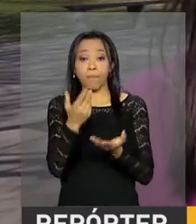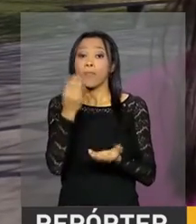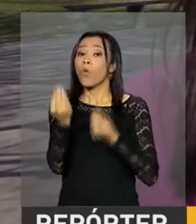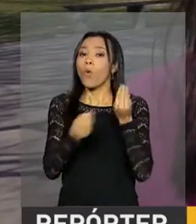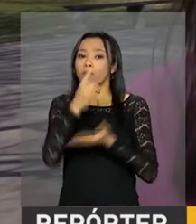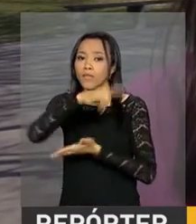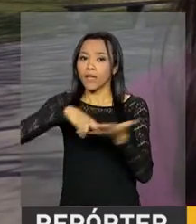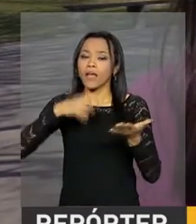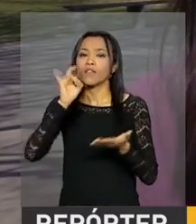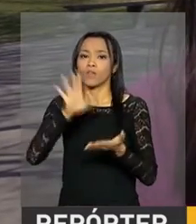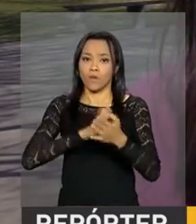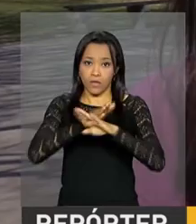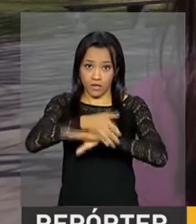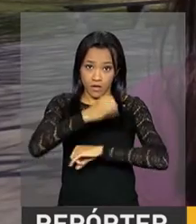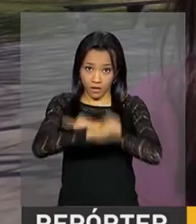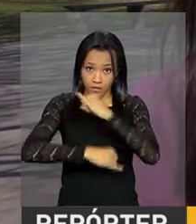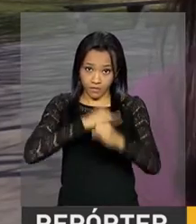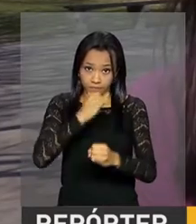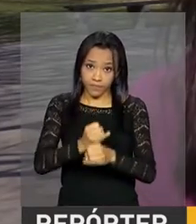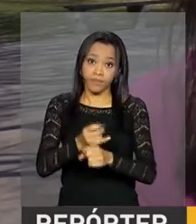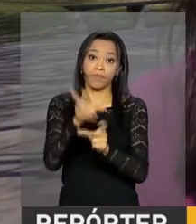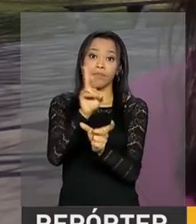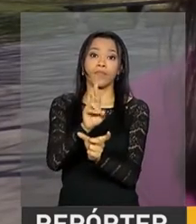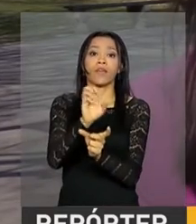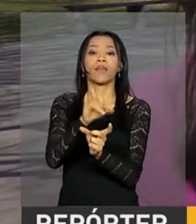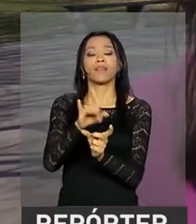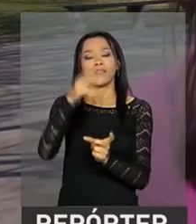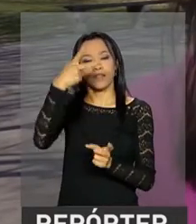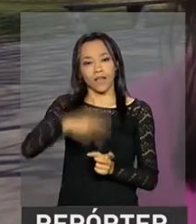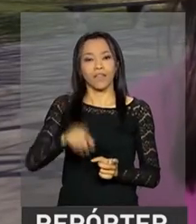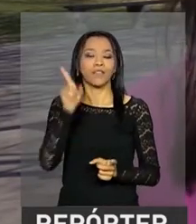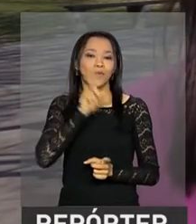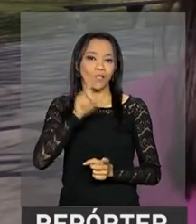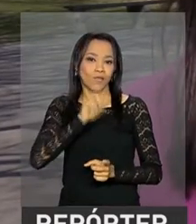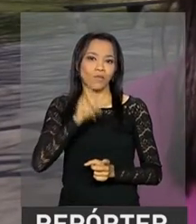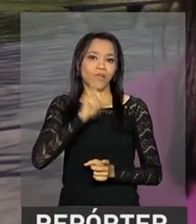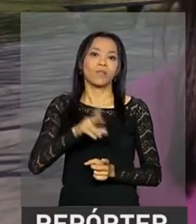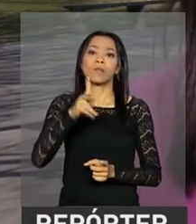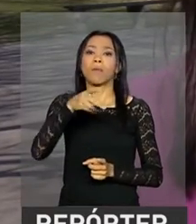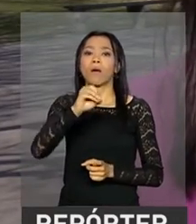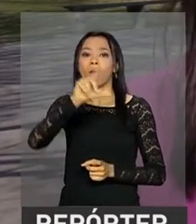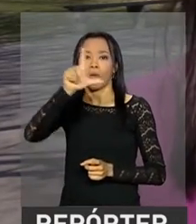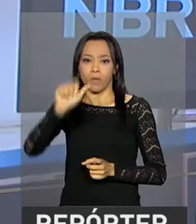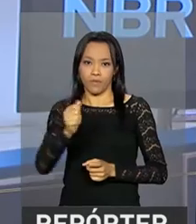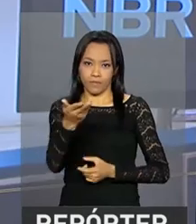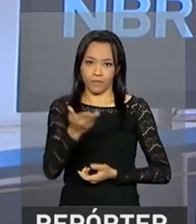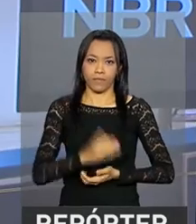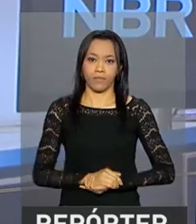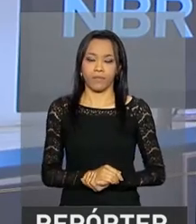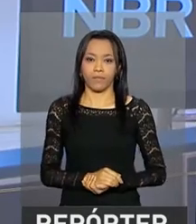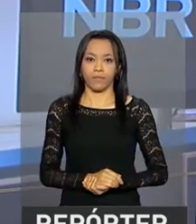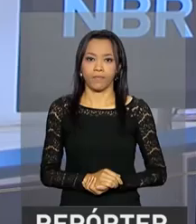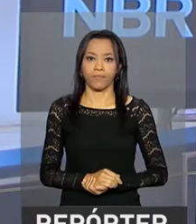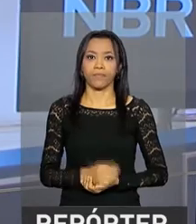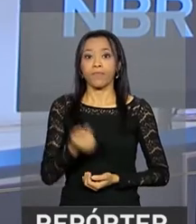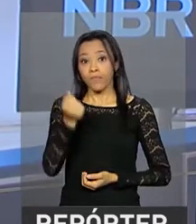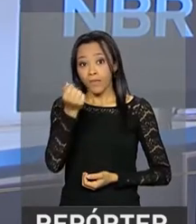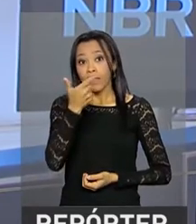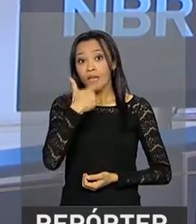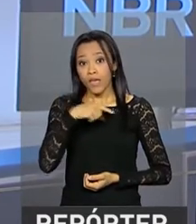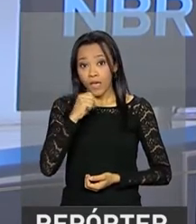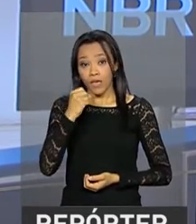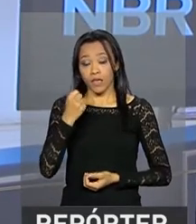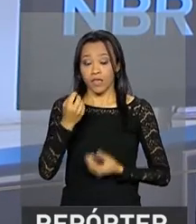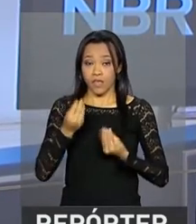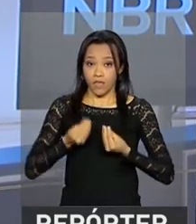acessar o site da receita washington nos estados unidos a aula de hoje olha que enviou adaptar à